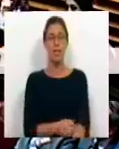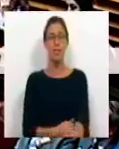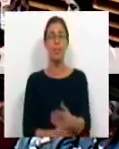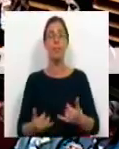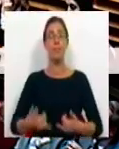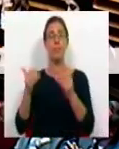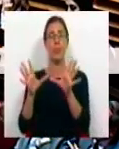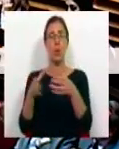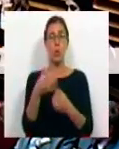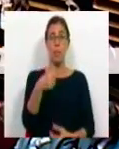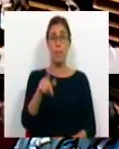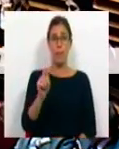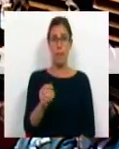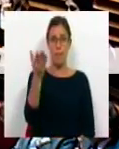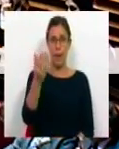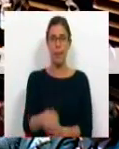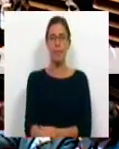Do Grupo Parlamentar do Bloco de Esquerda,